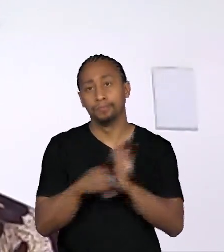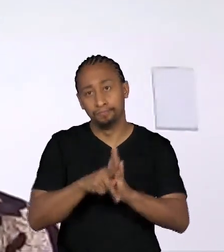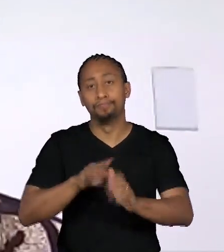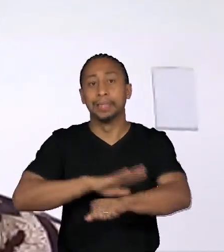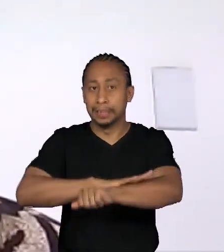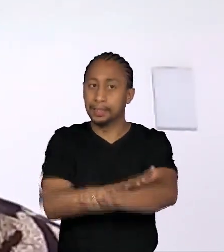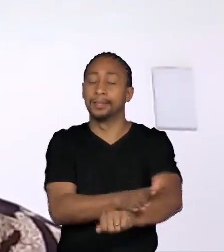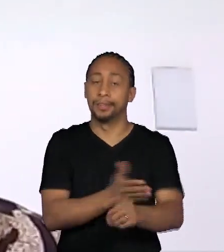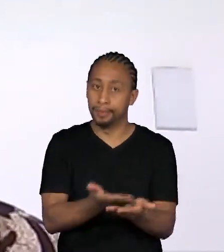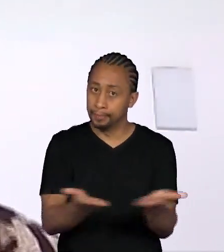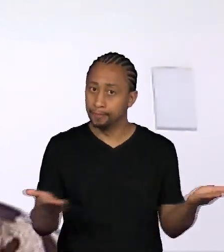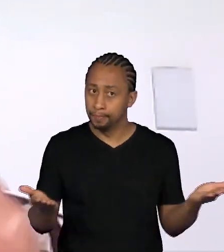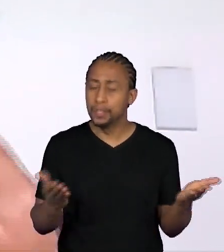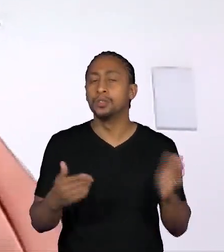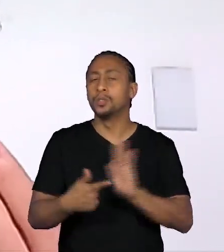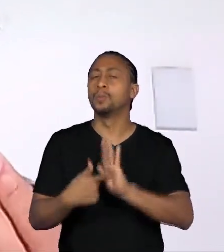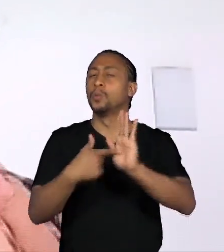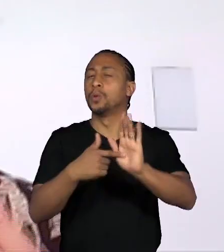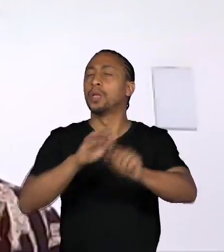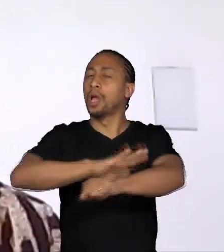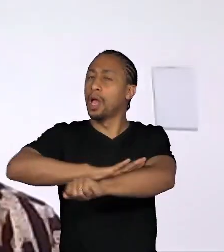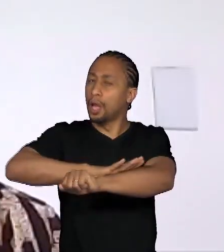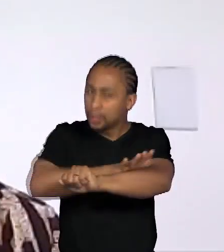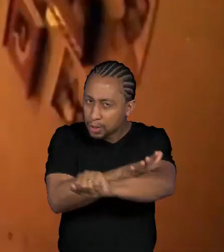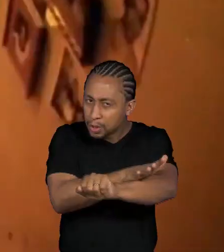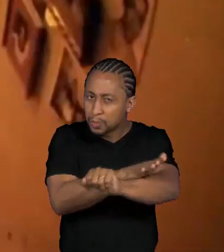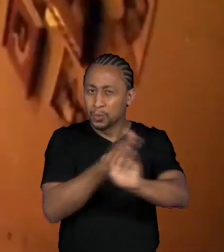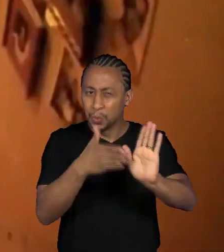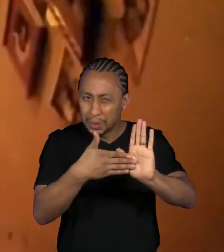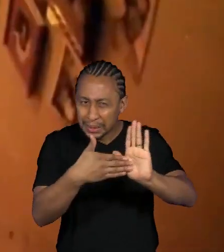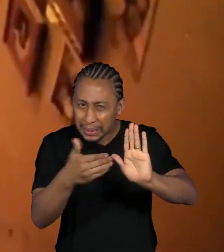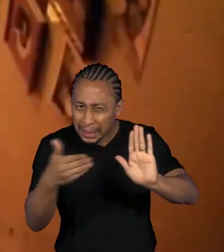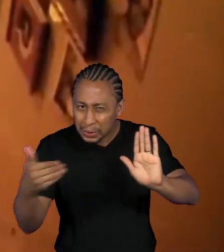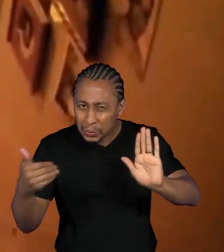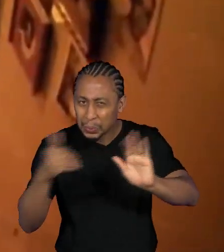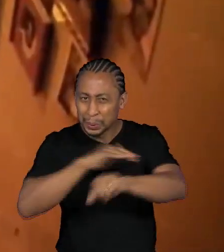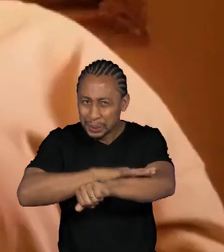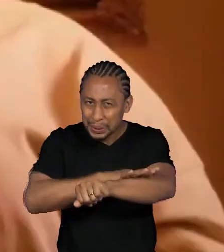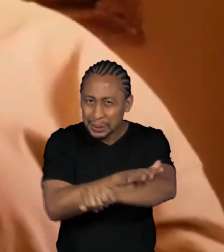racismo. Então, quando a gente diz racismo estético, nós estamos